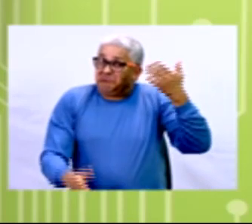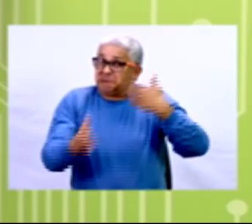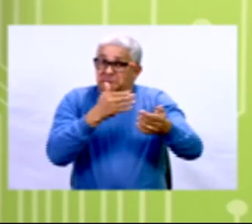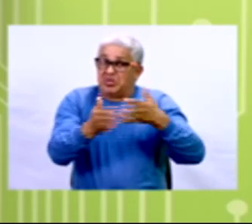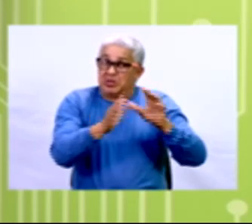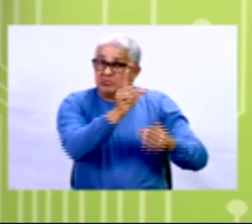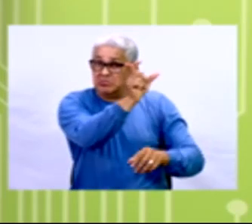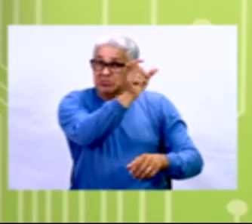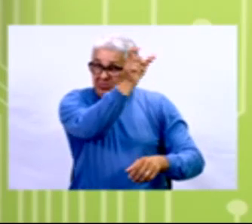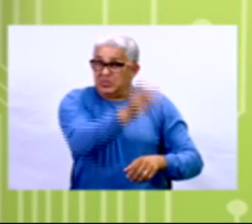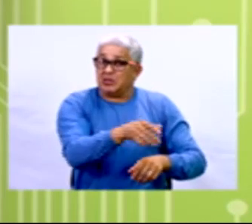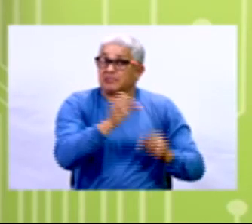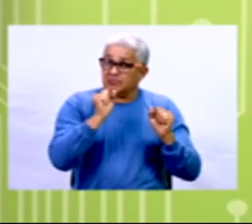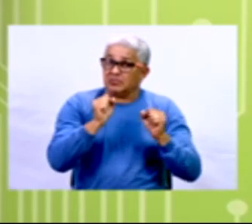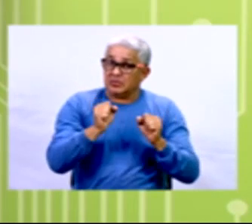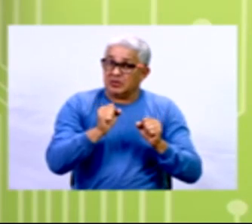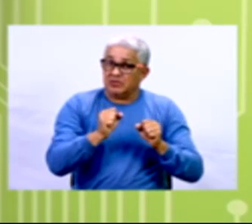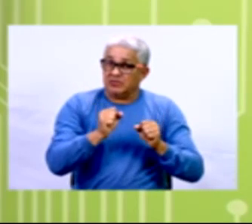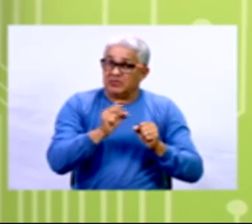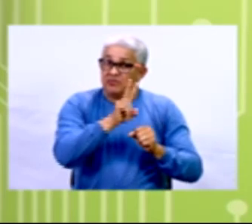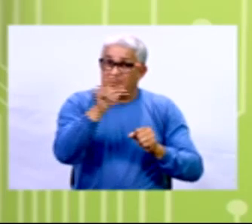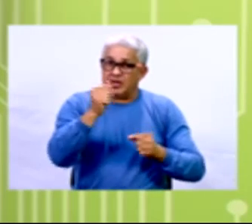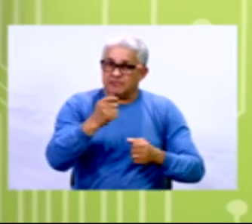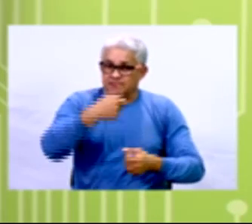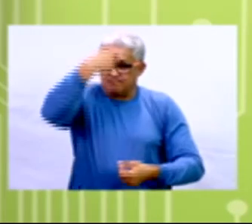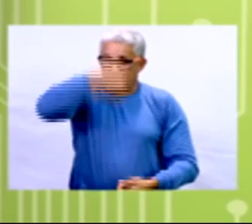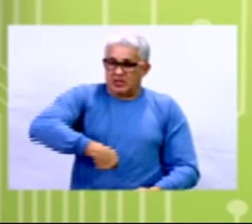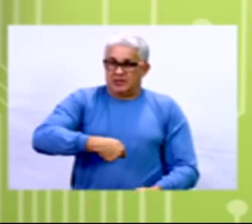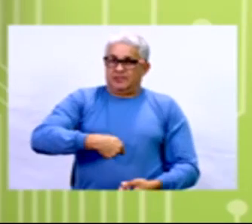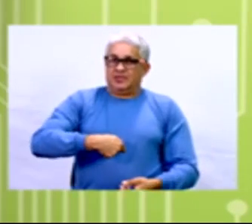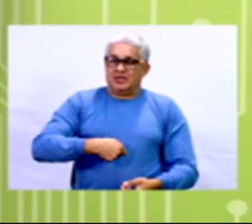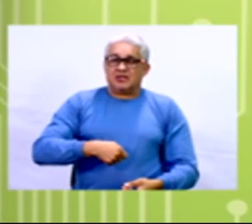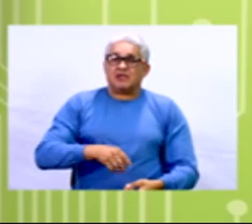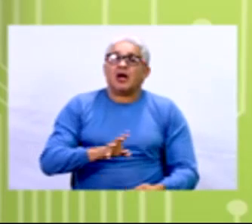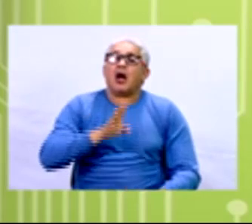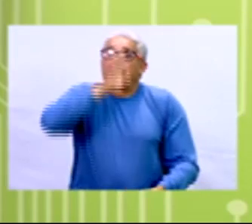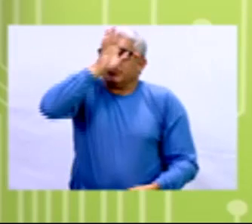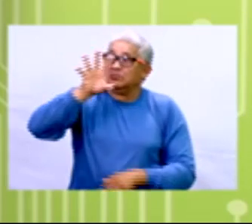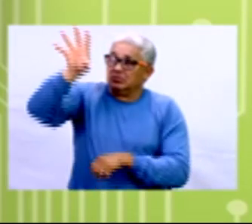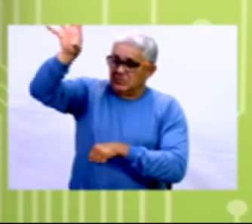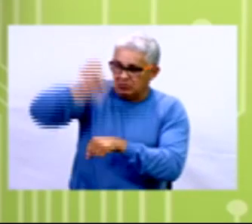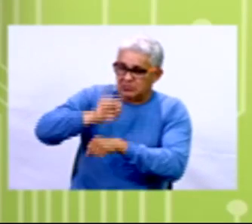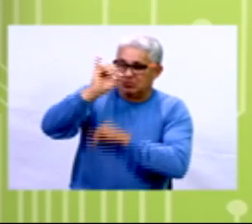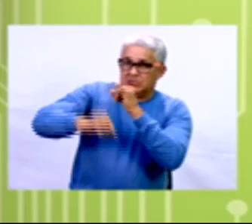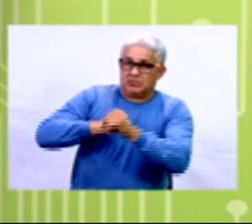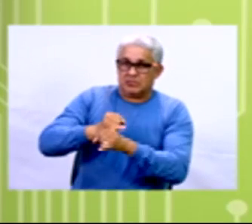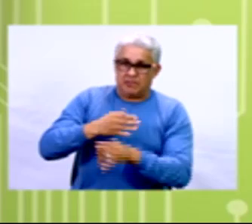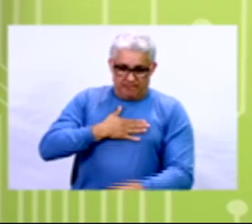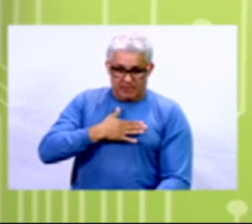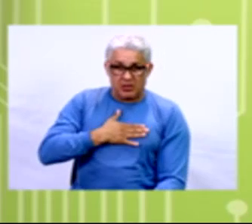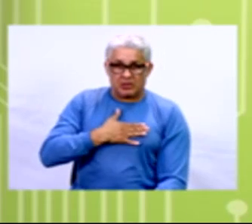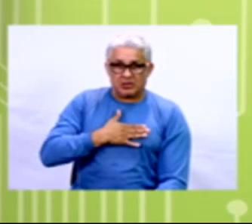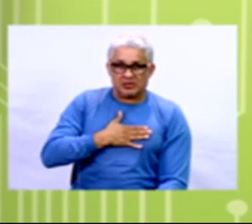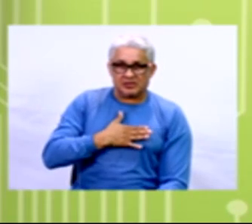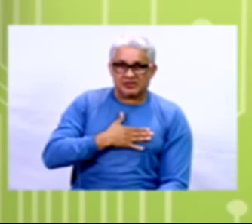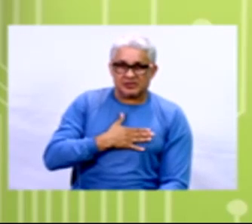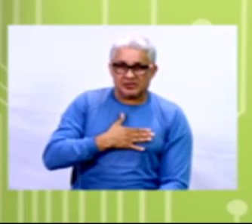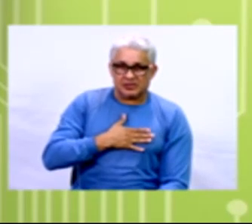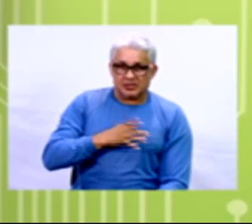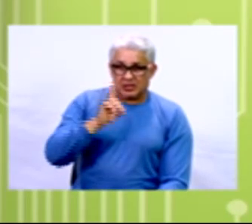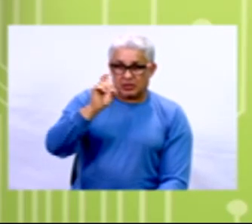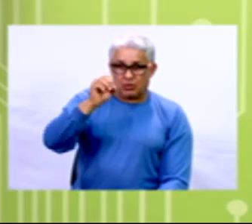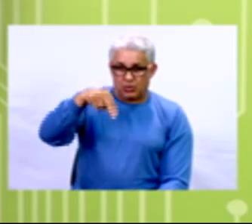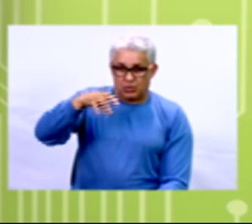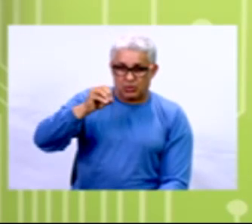direitos autorais. Eu não posso simplesmente baixar da internet e começar a usar como se ninguém fosse o dono,